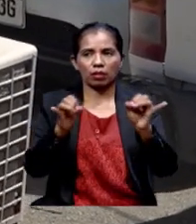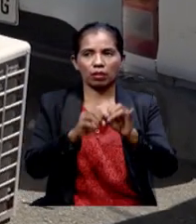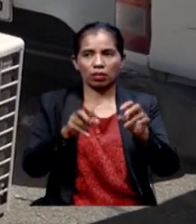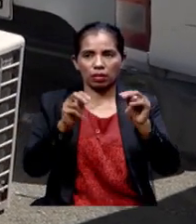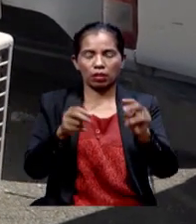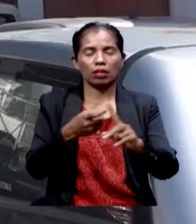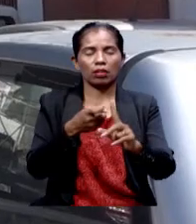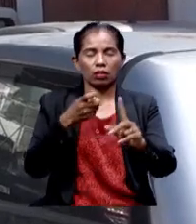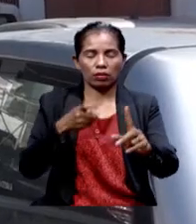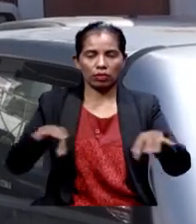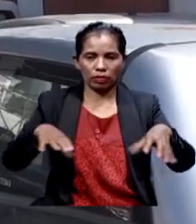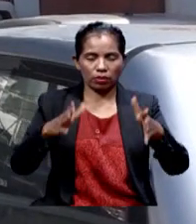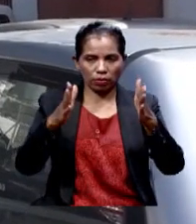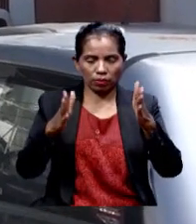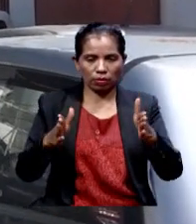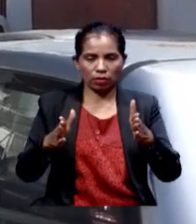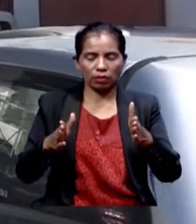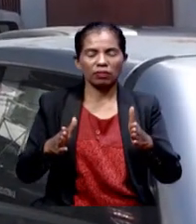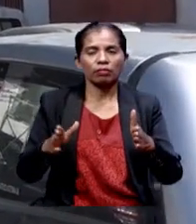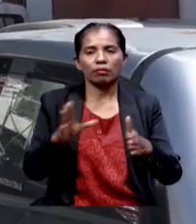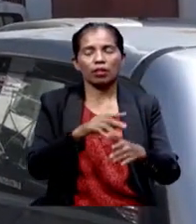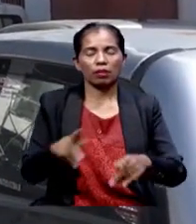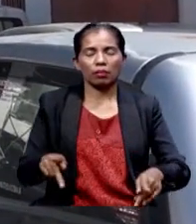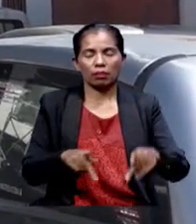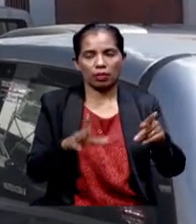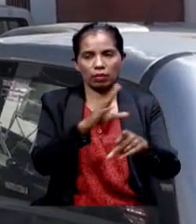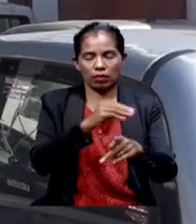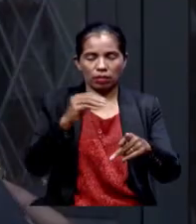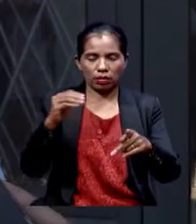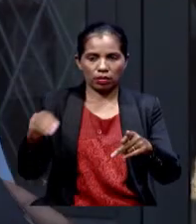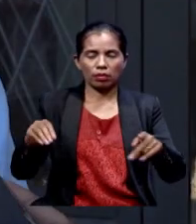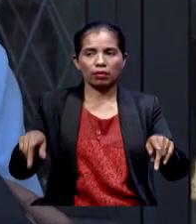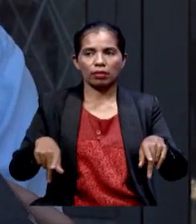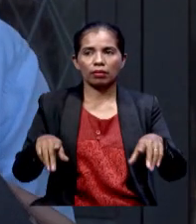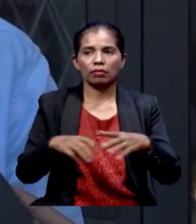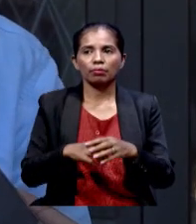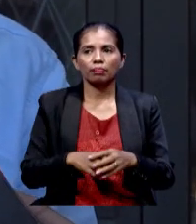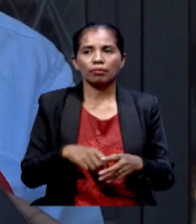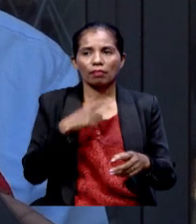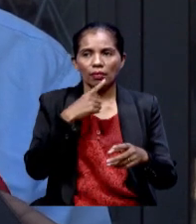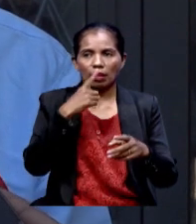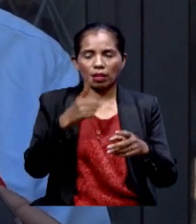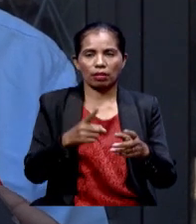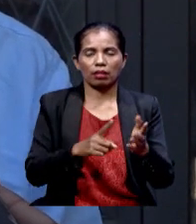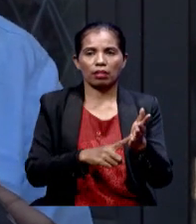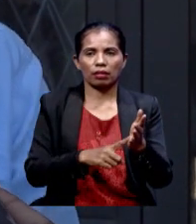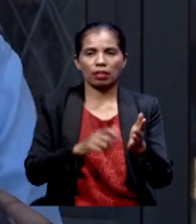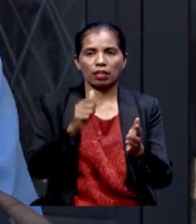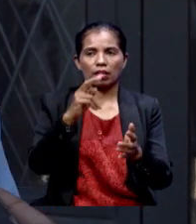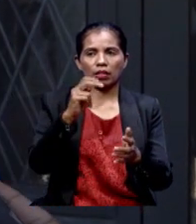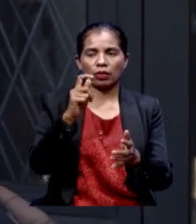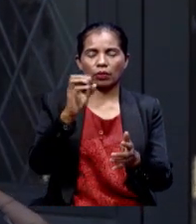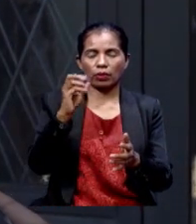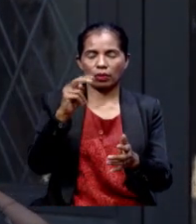mais russa funcionário público, ca funcionário permanente. Comissário Função Pública, Assunto Disciplinar, Antônio Freitas